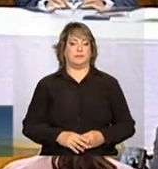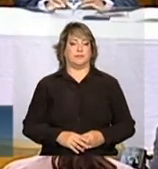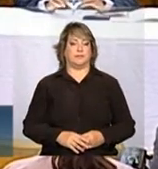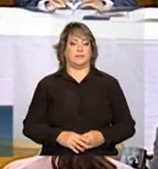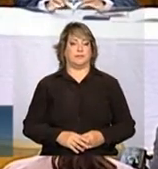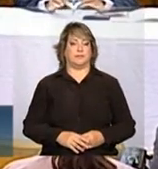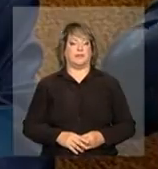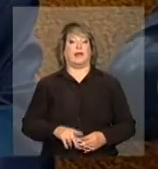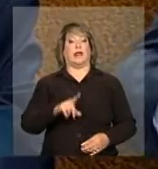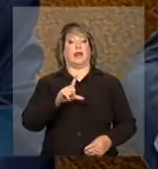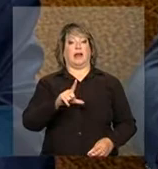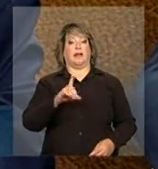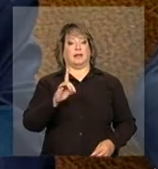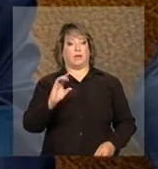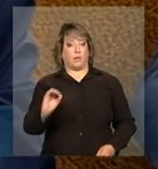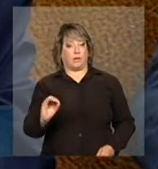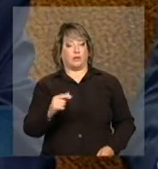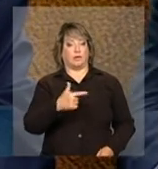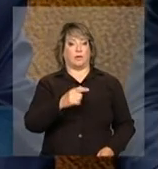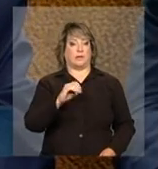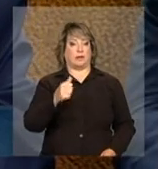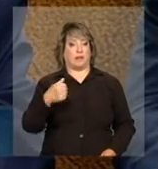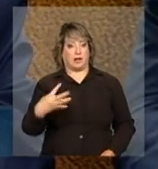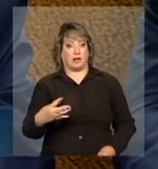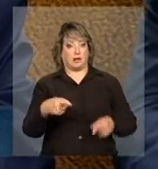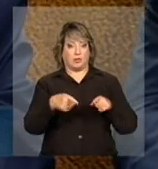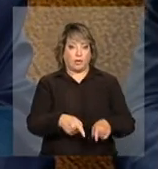tanto a LDO de 2014,